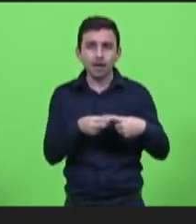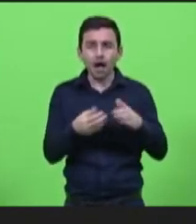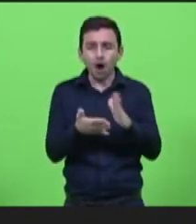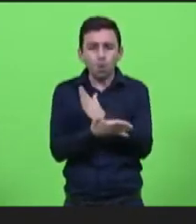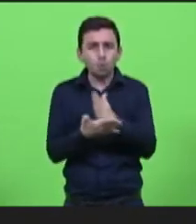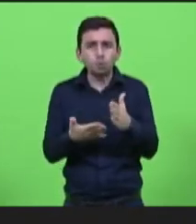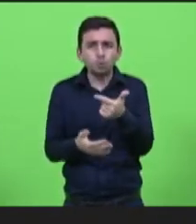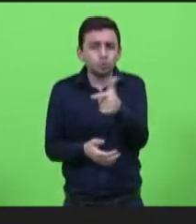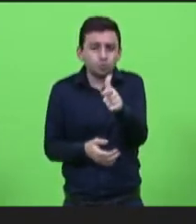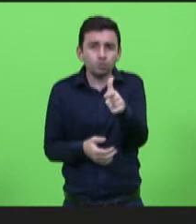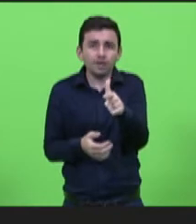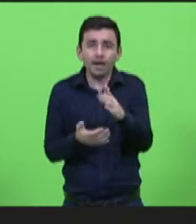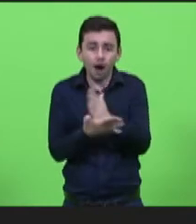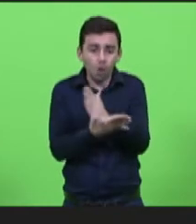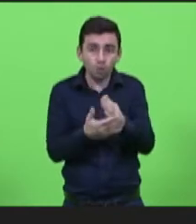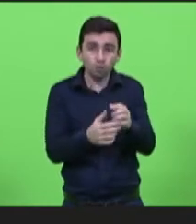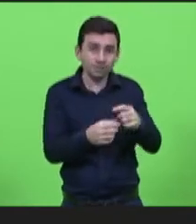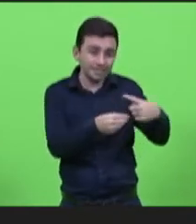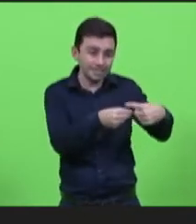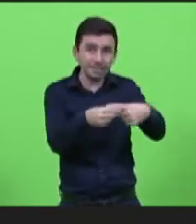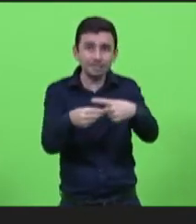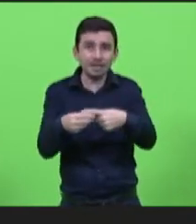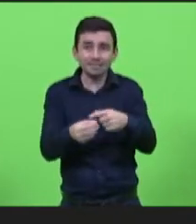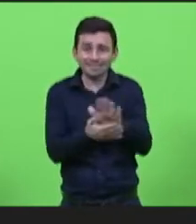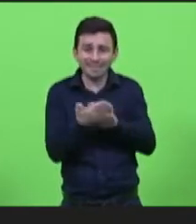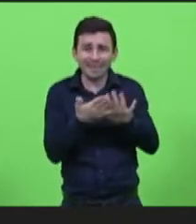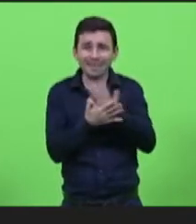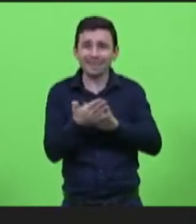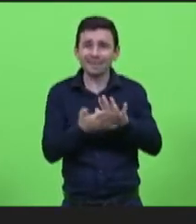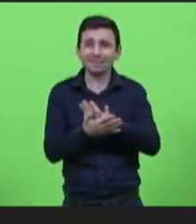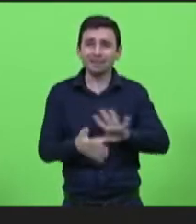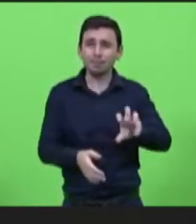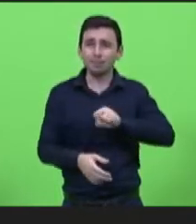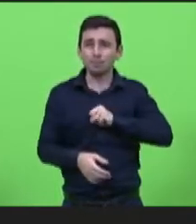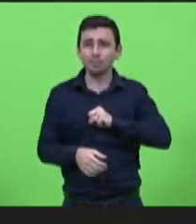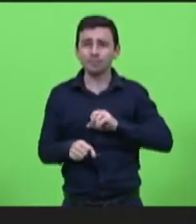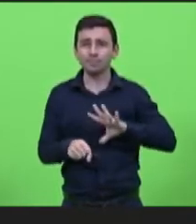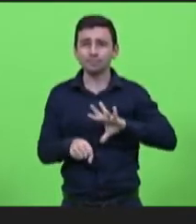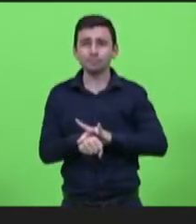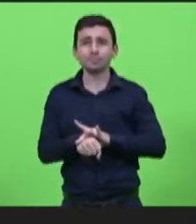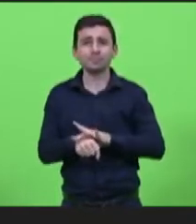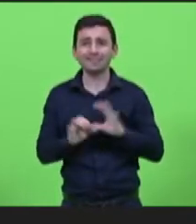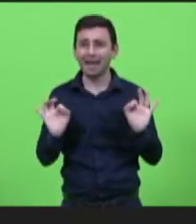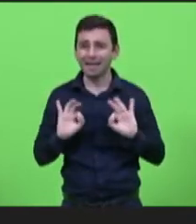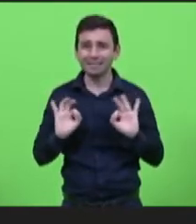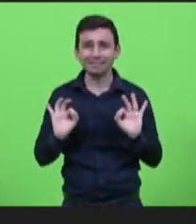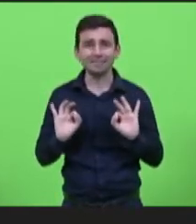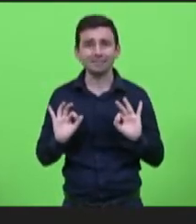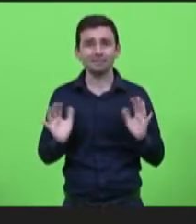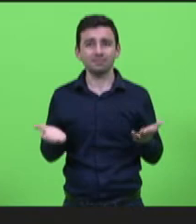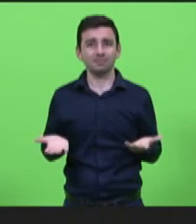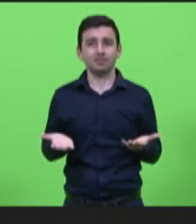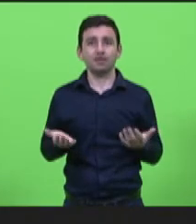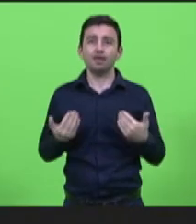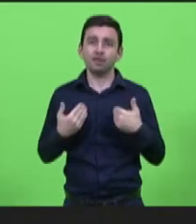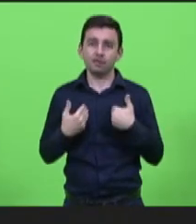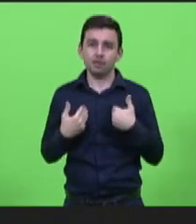acometido, por que eles estão ainda de forma restrita? Eu sempre acho, eu sou muito favorável